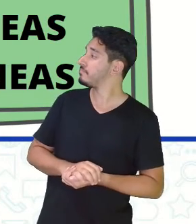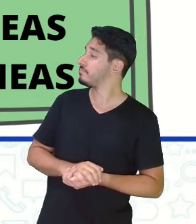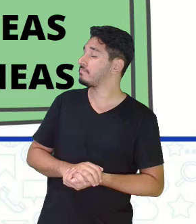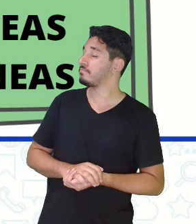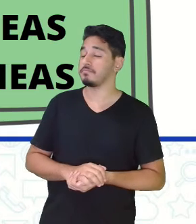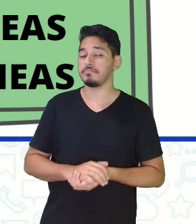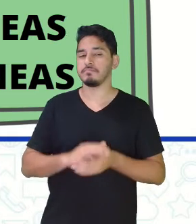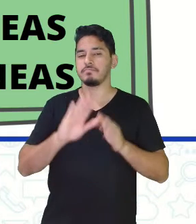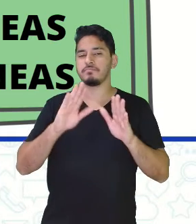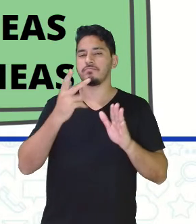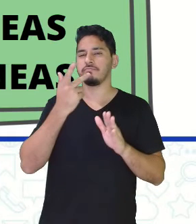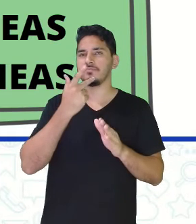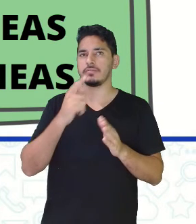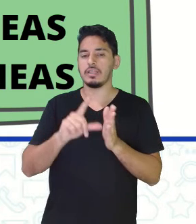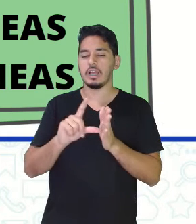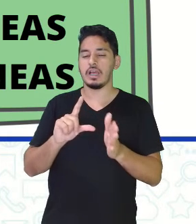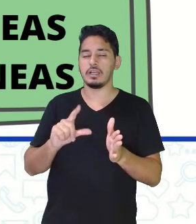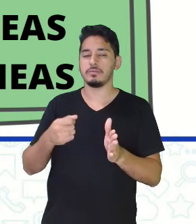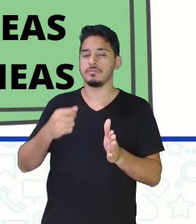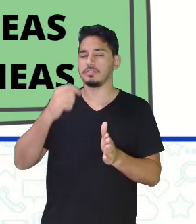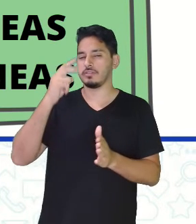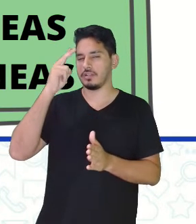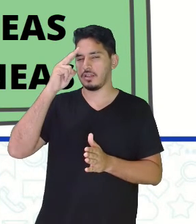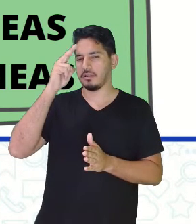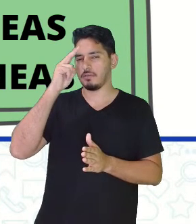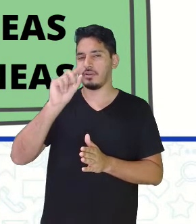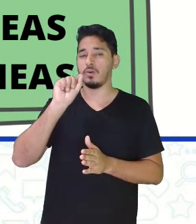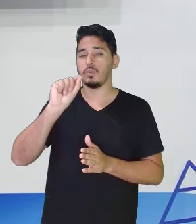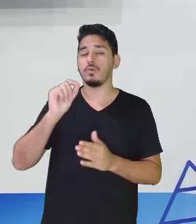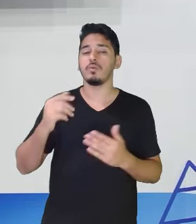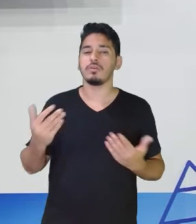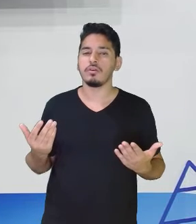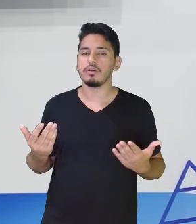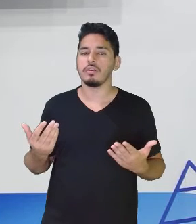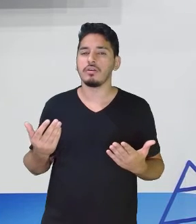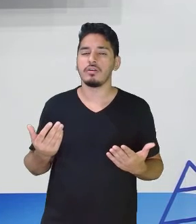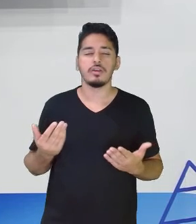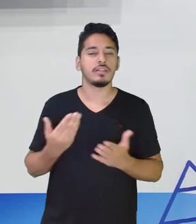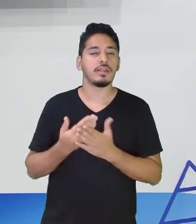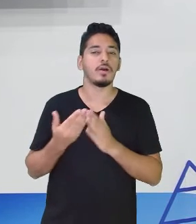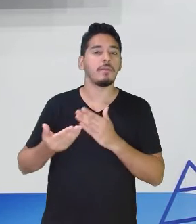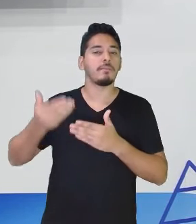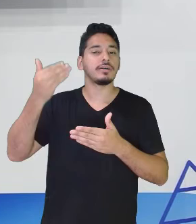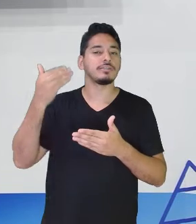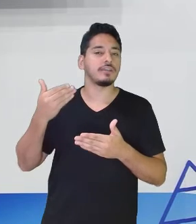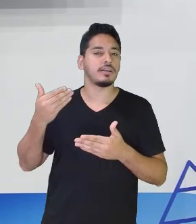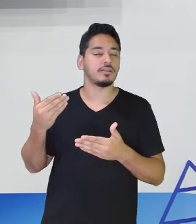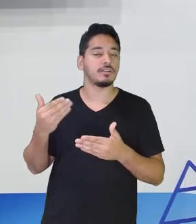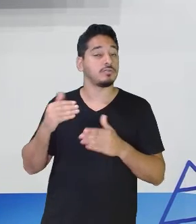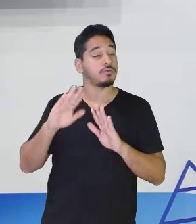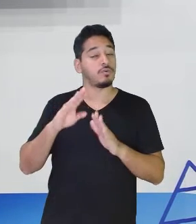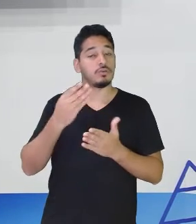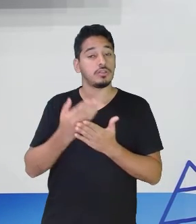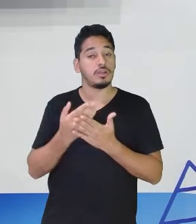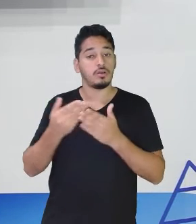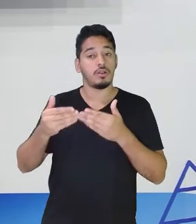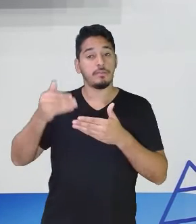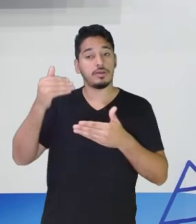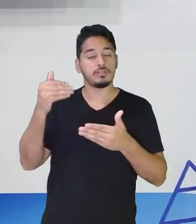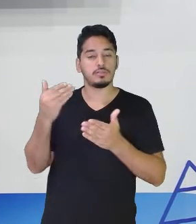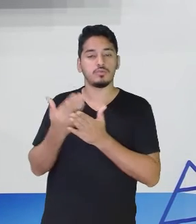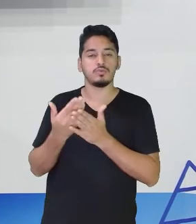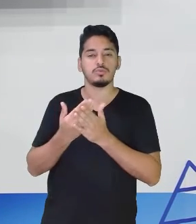hoje, é importante que a gente possa rever, né, o que é que nós vimos na aula passada. Na aula passada, nós